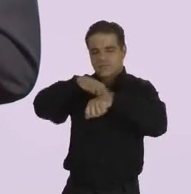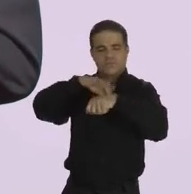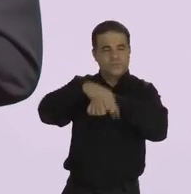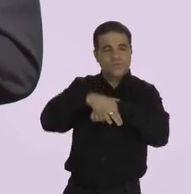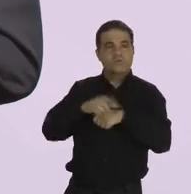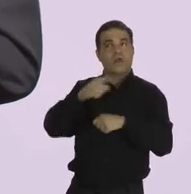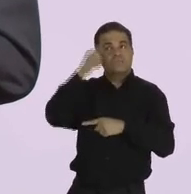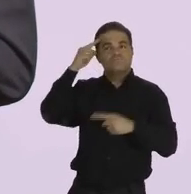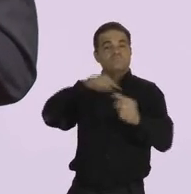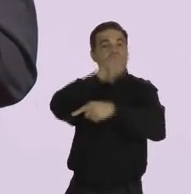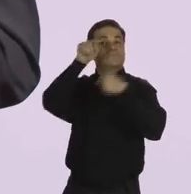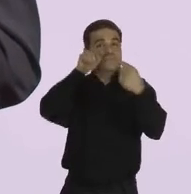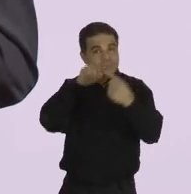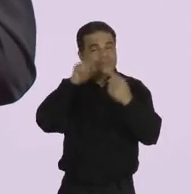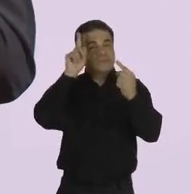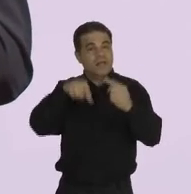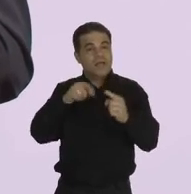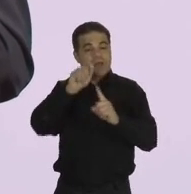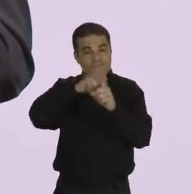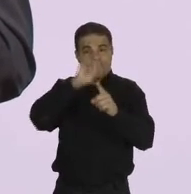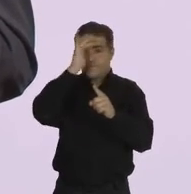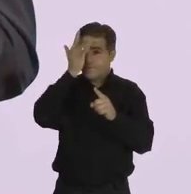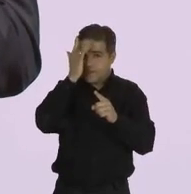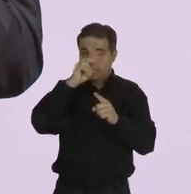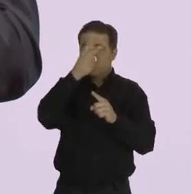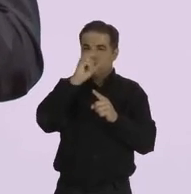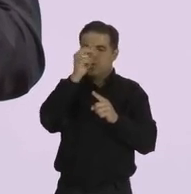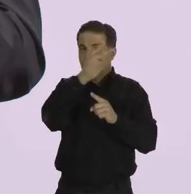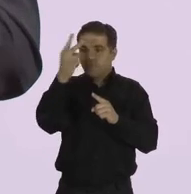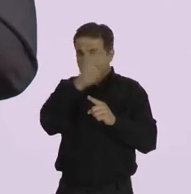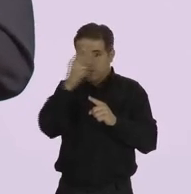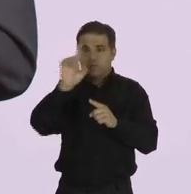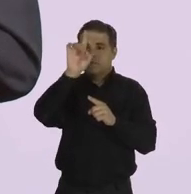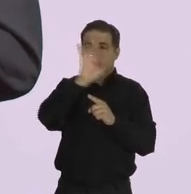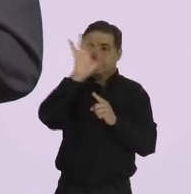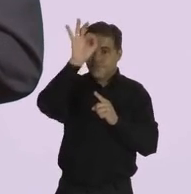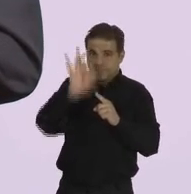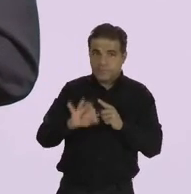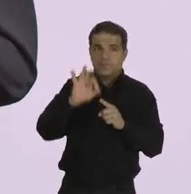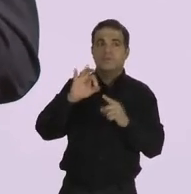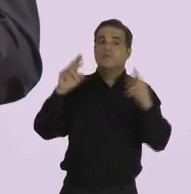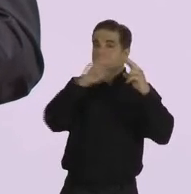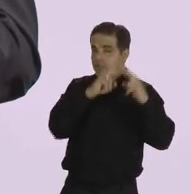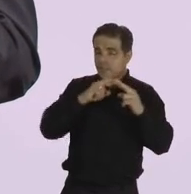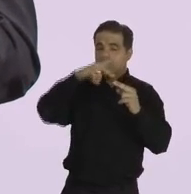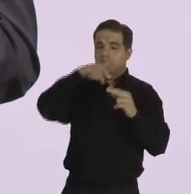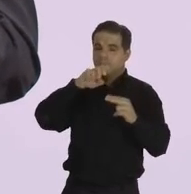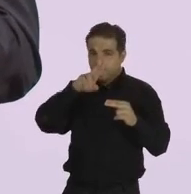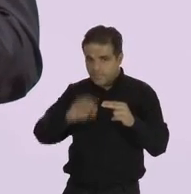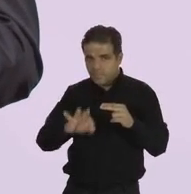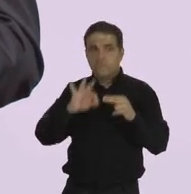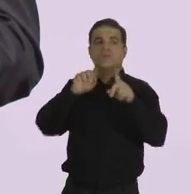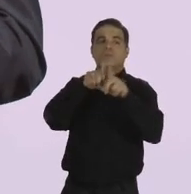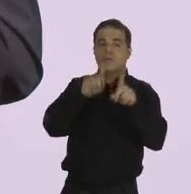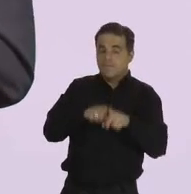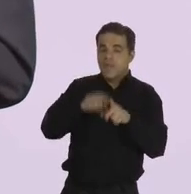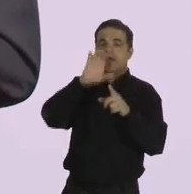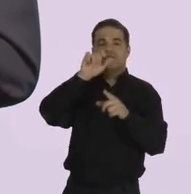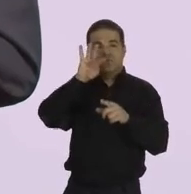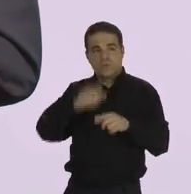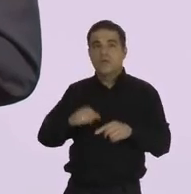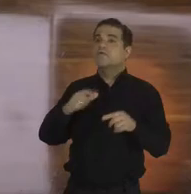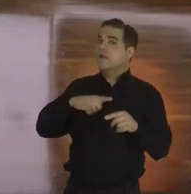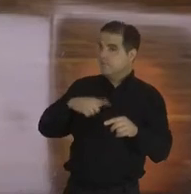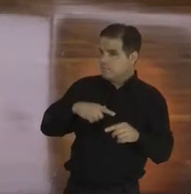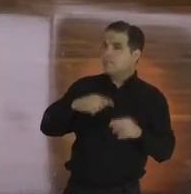EA nossa meta é claro partir de Fevereiro 2002 sem por cento da rede Peugeot e Citroen estarão aptos a receber veículos elétricos